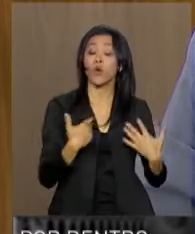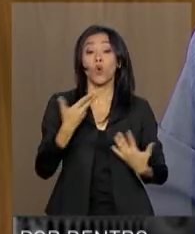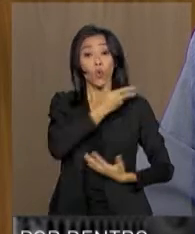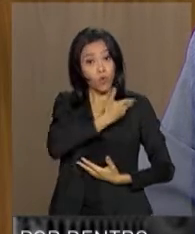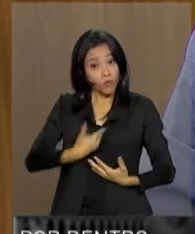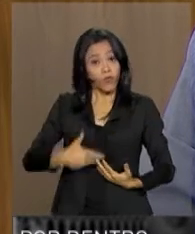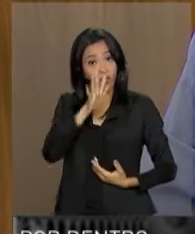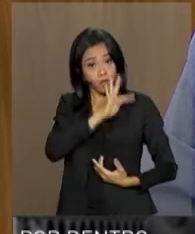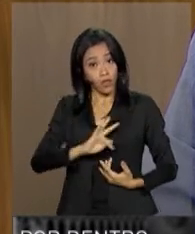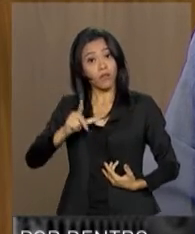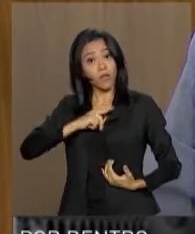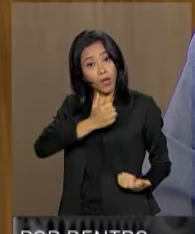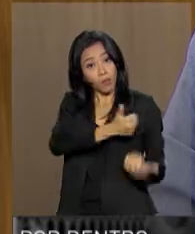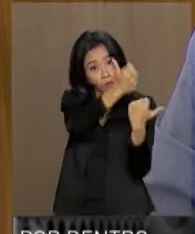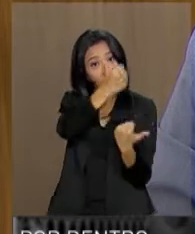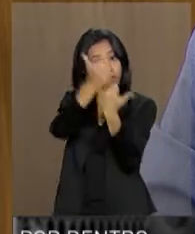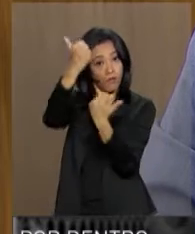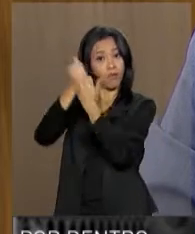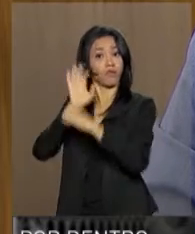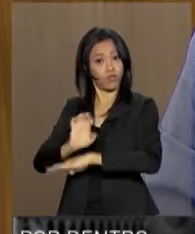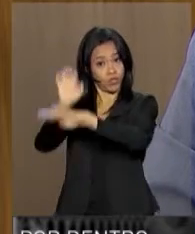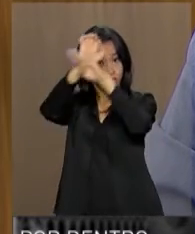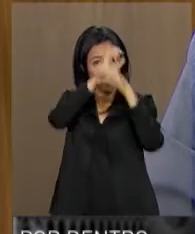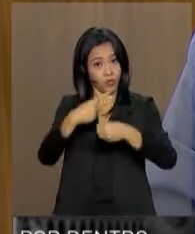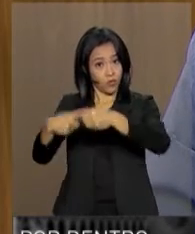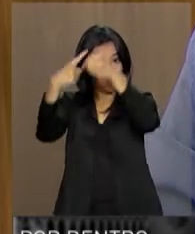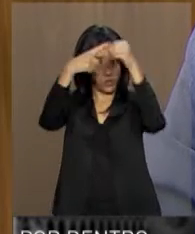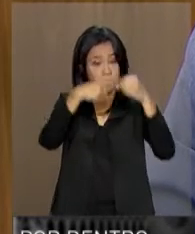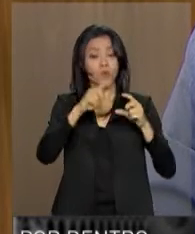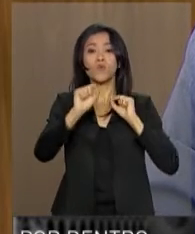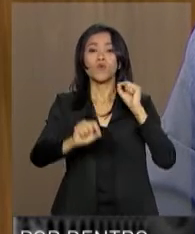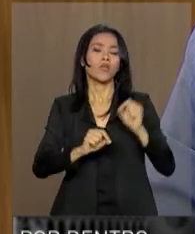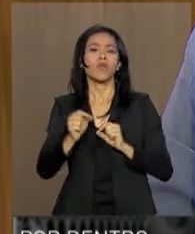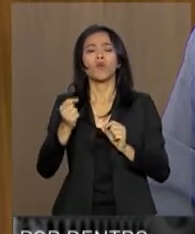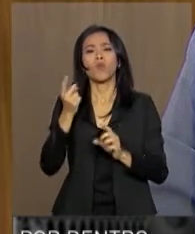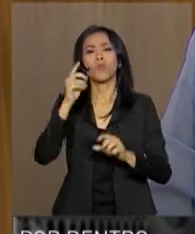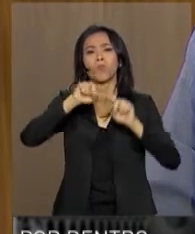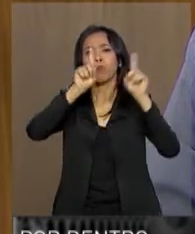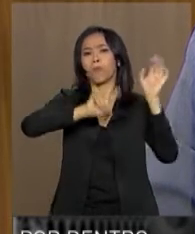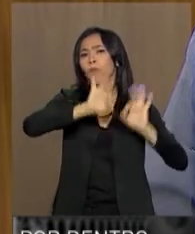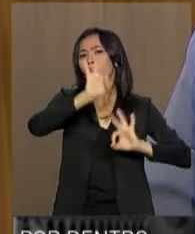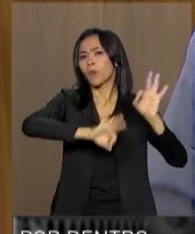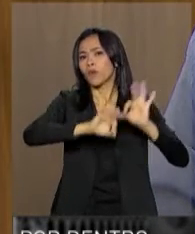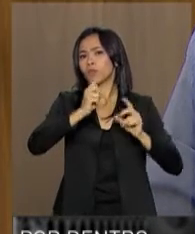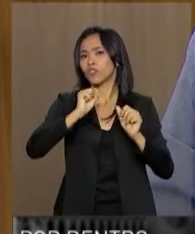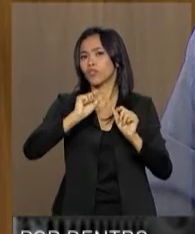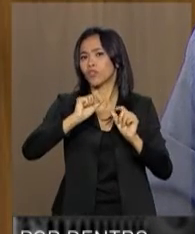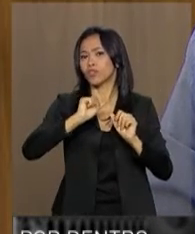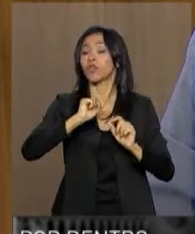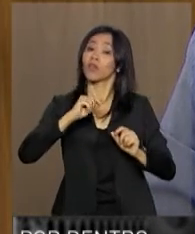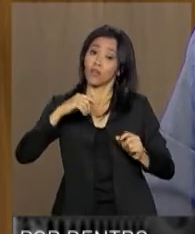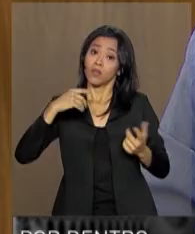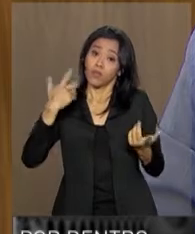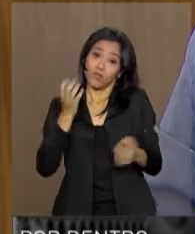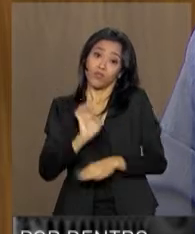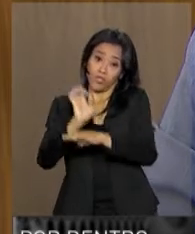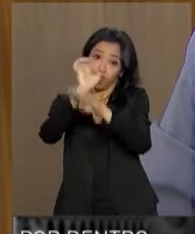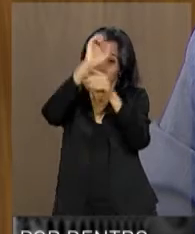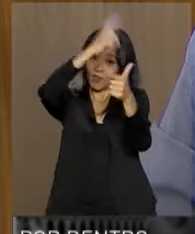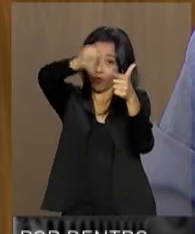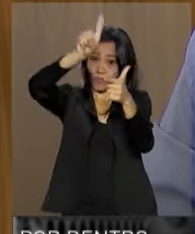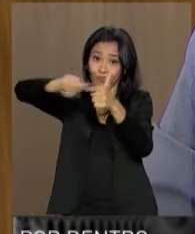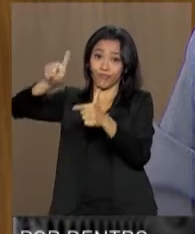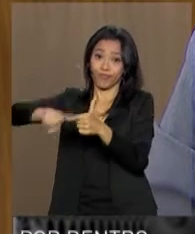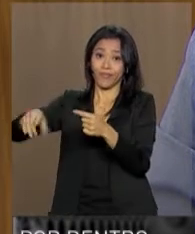programas de refinanciamento junto aos estados é da união também está numa situação de fragilidade fiscal em